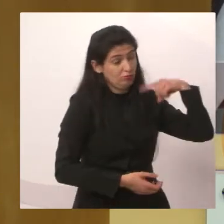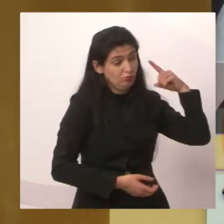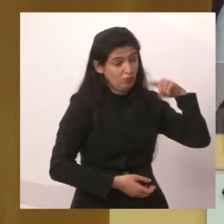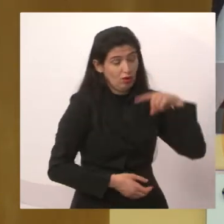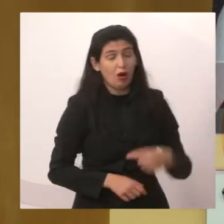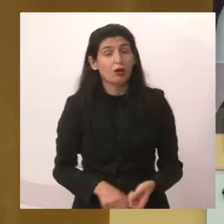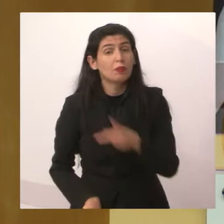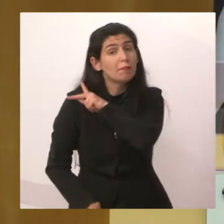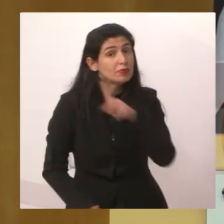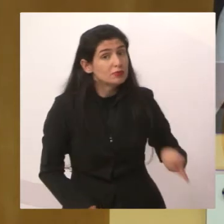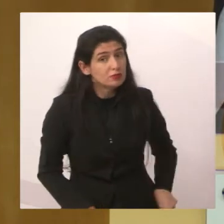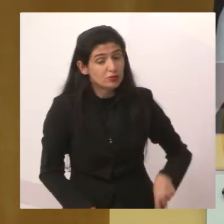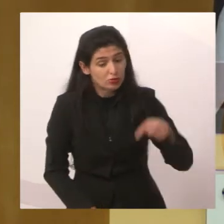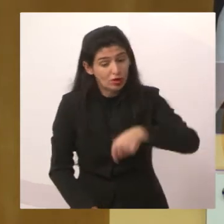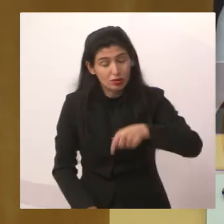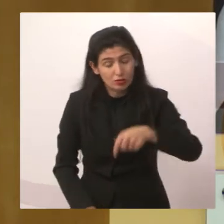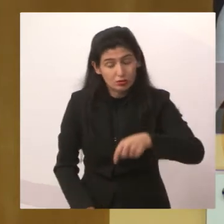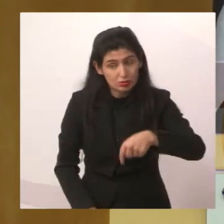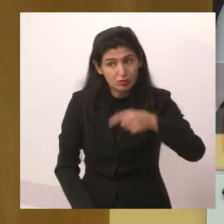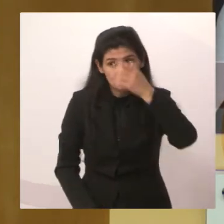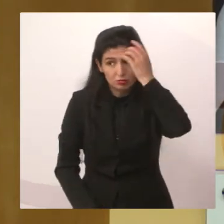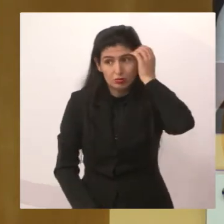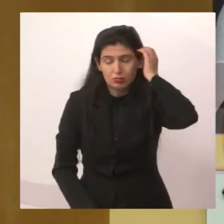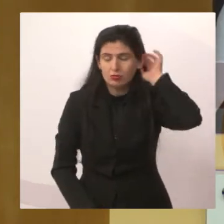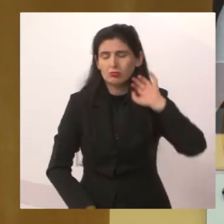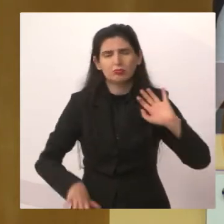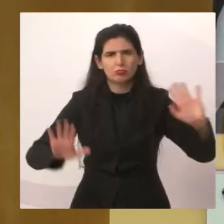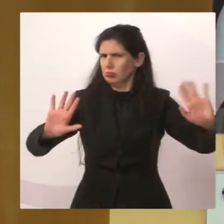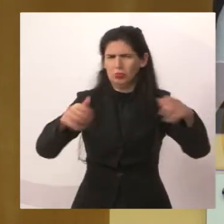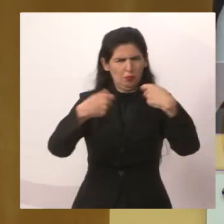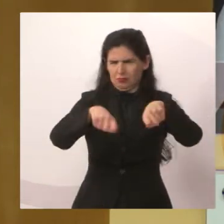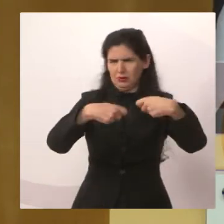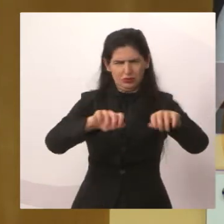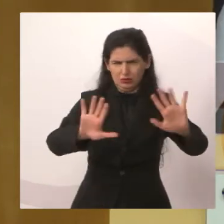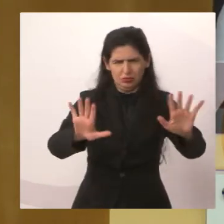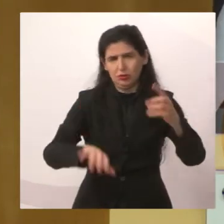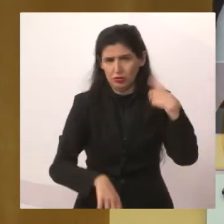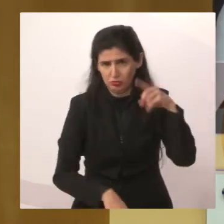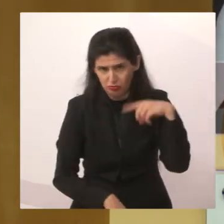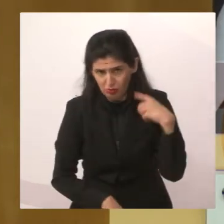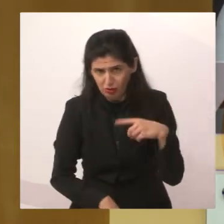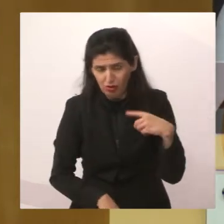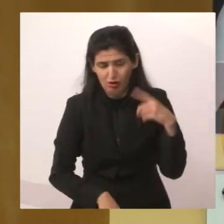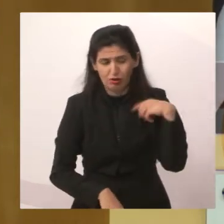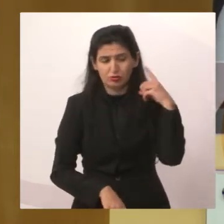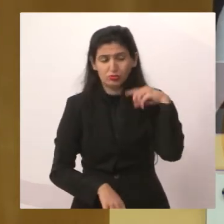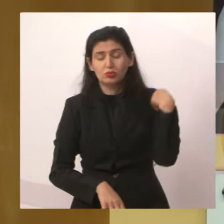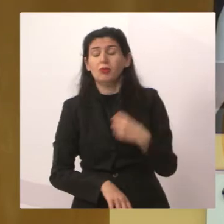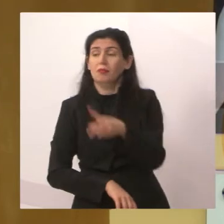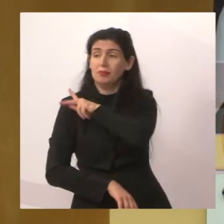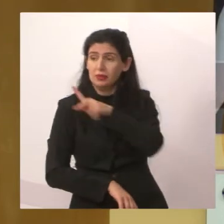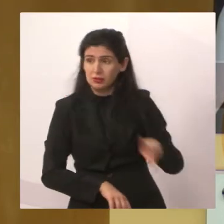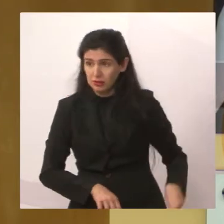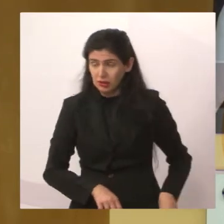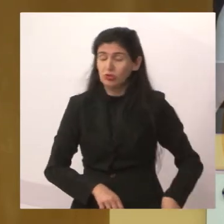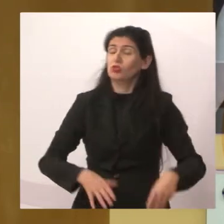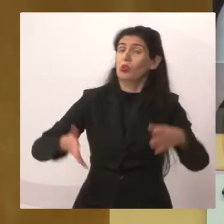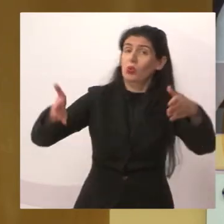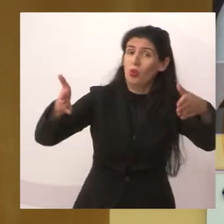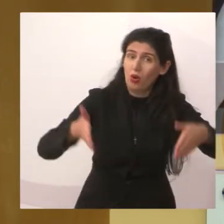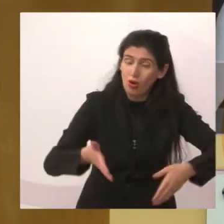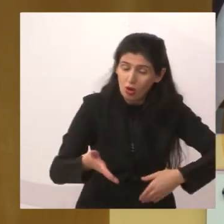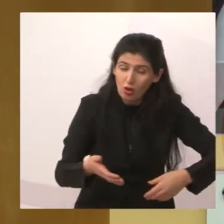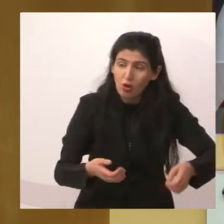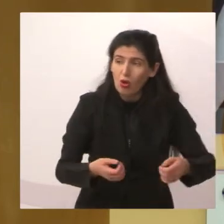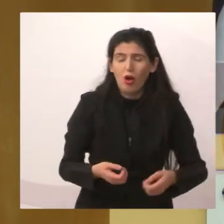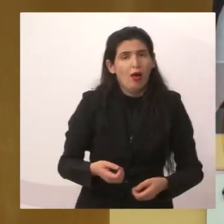tinha que ter aberto mão de advogar. O presidente dessa casa, atual secretário de Mobilidade Urbana,